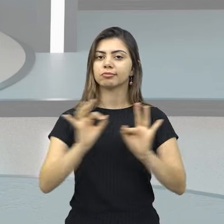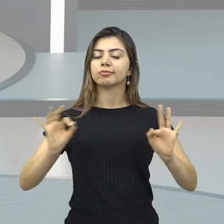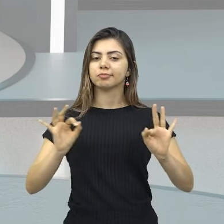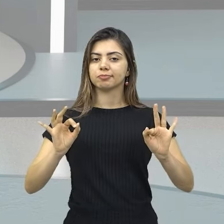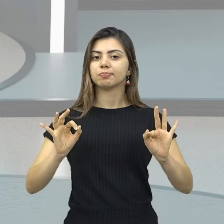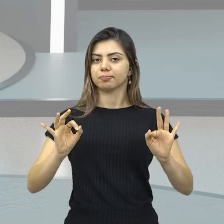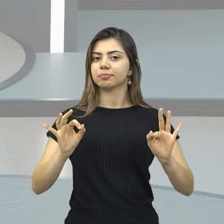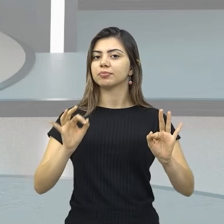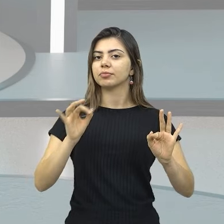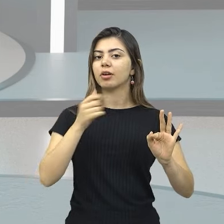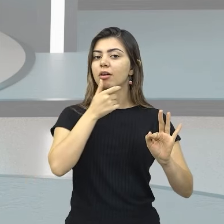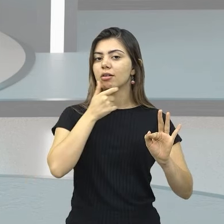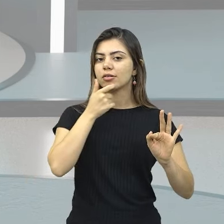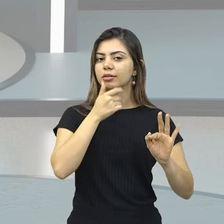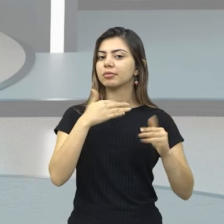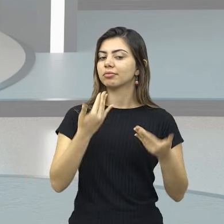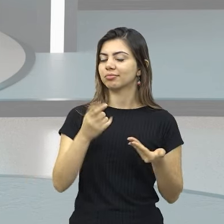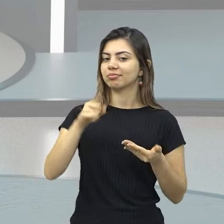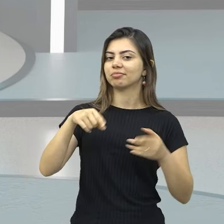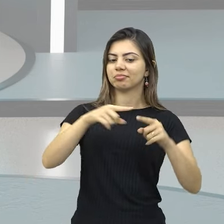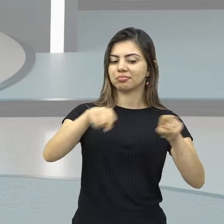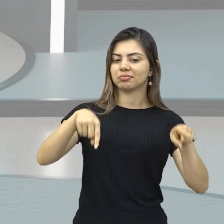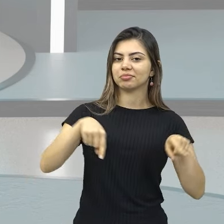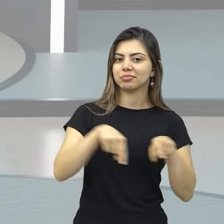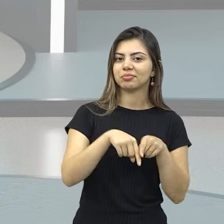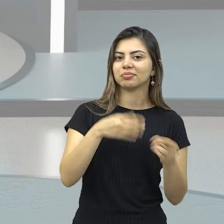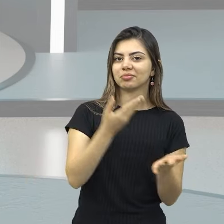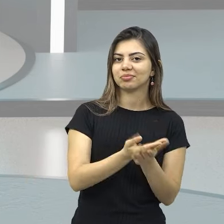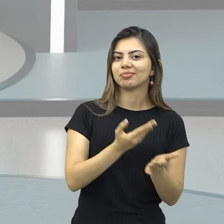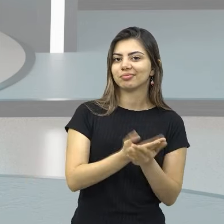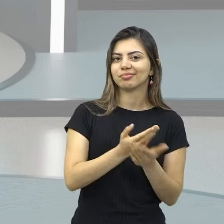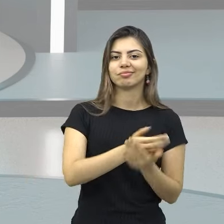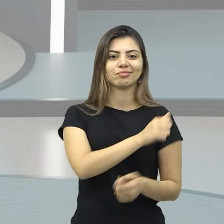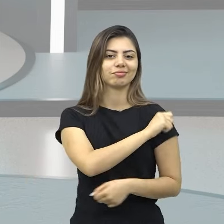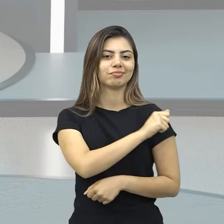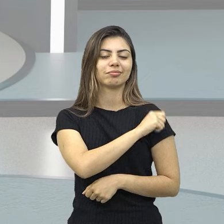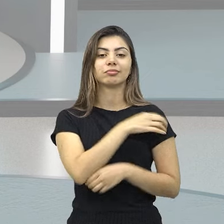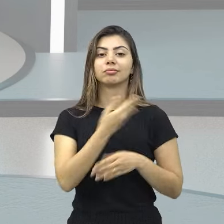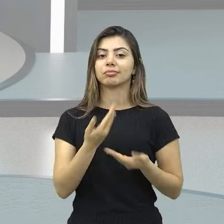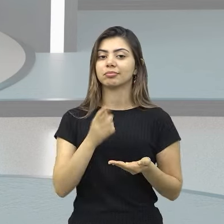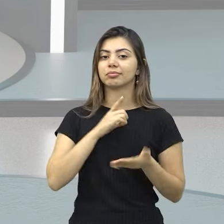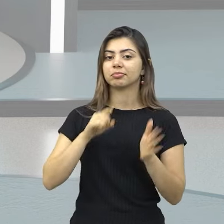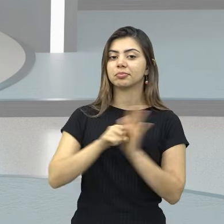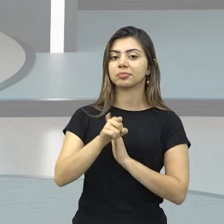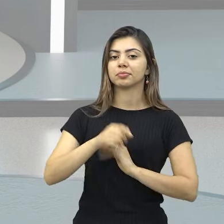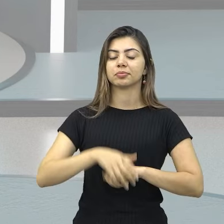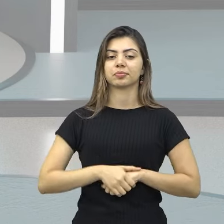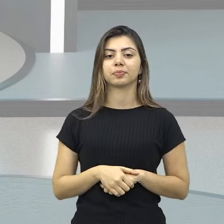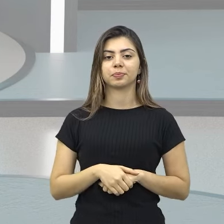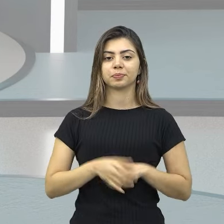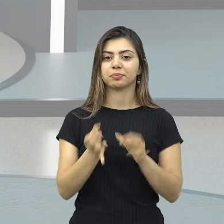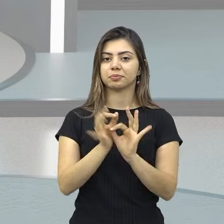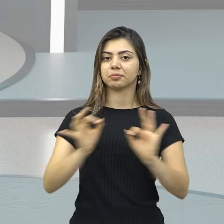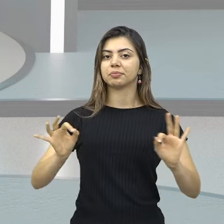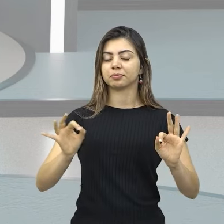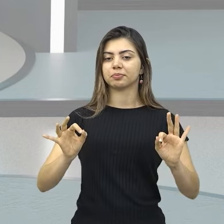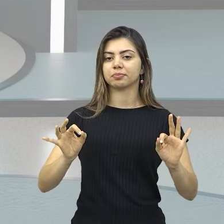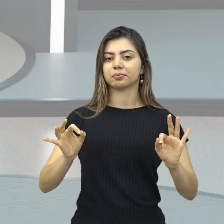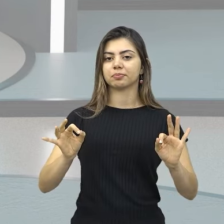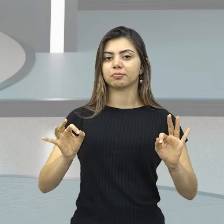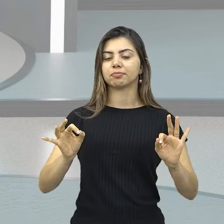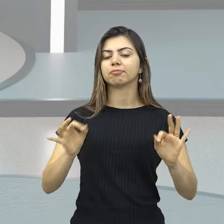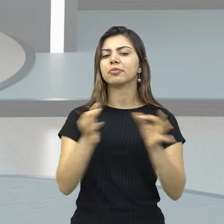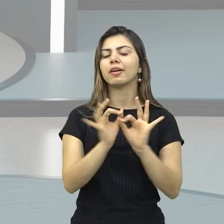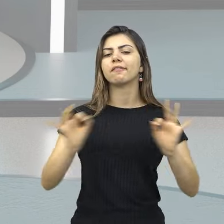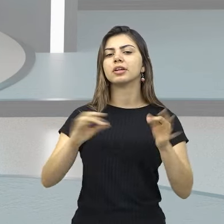Olha só, uma turminha nossa aí, certo? E a pergunta diz o seguinte, ó. Where are they studying? Onde